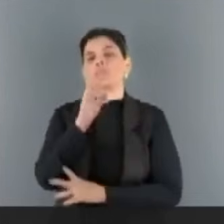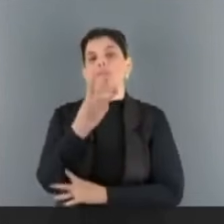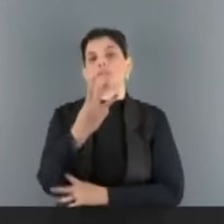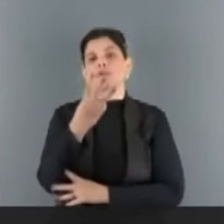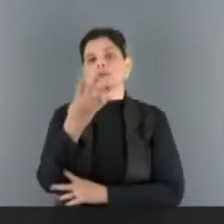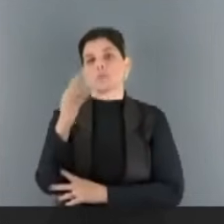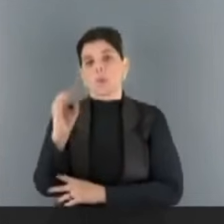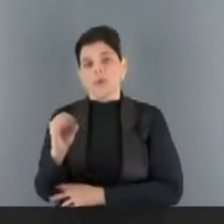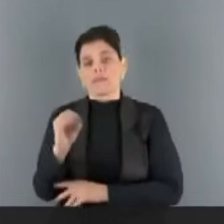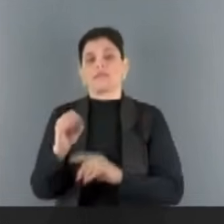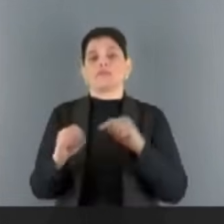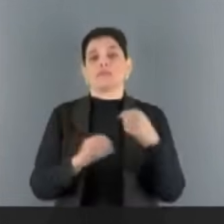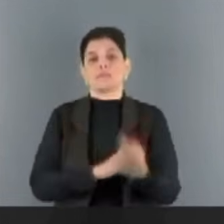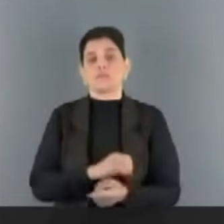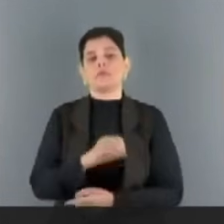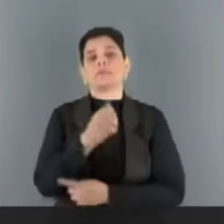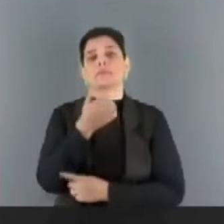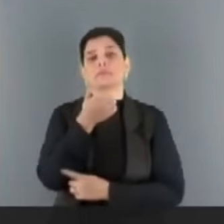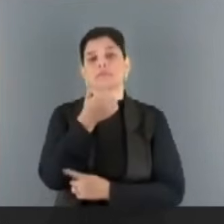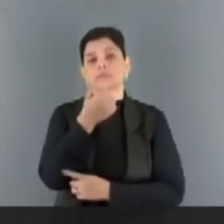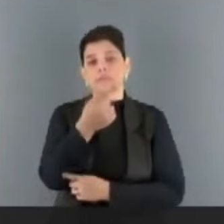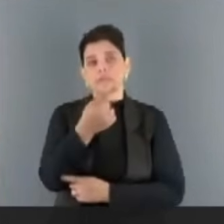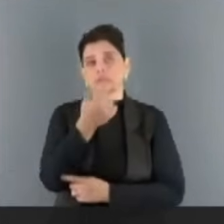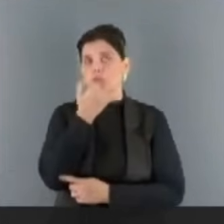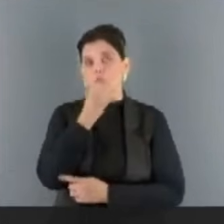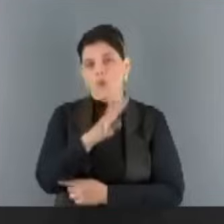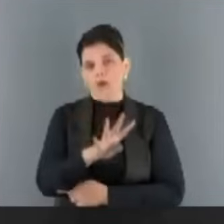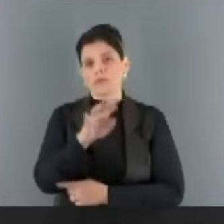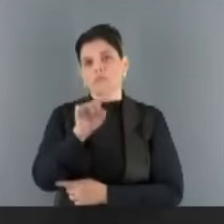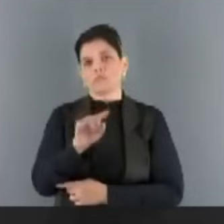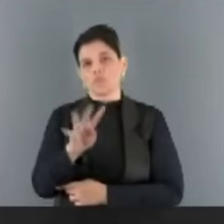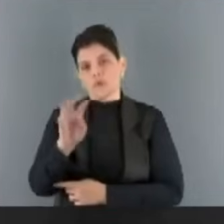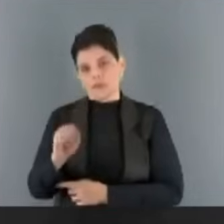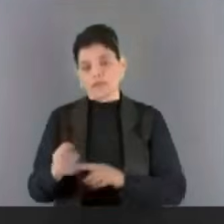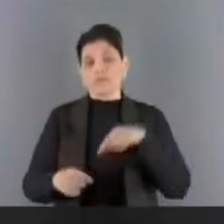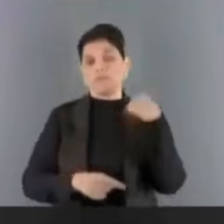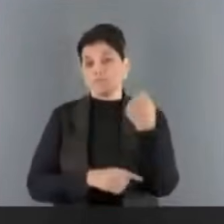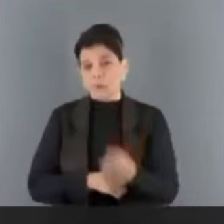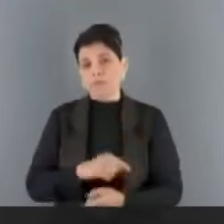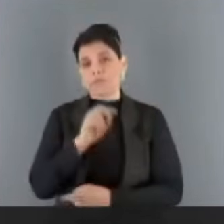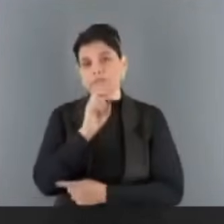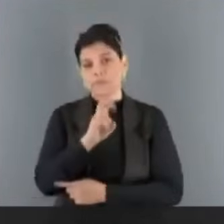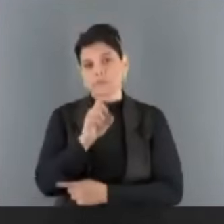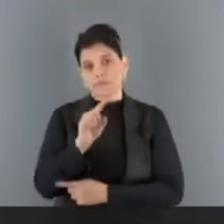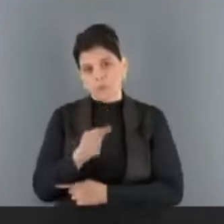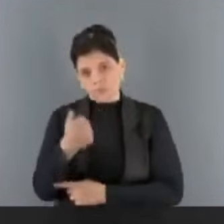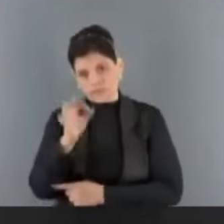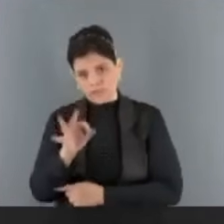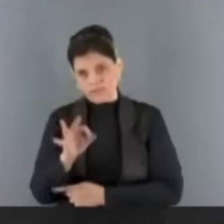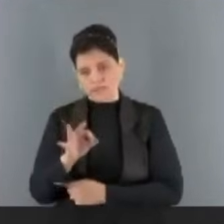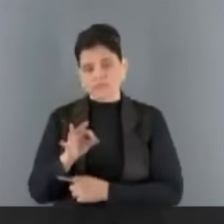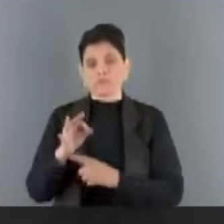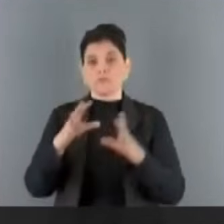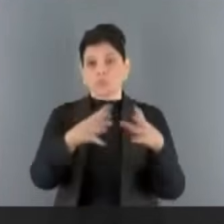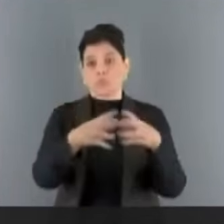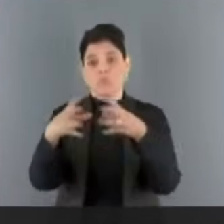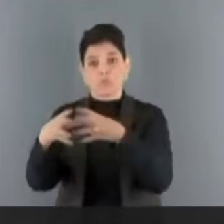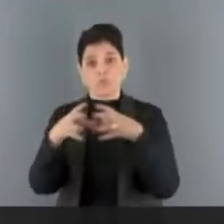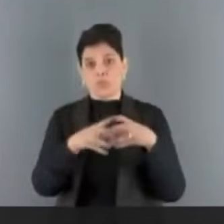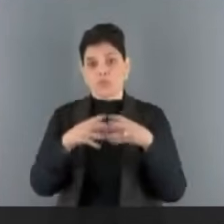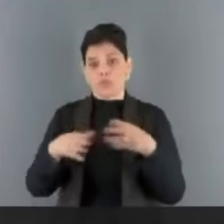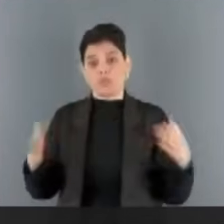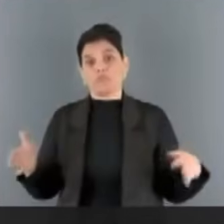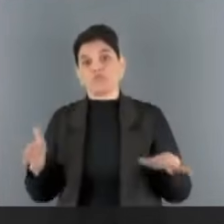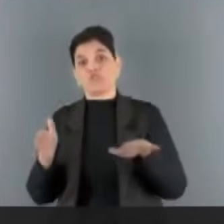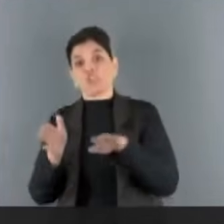16h40. O terceiro reforço, ele chegou às 17h10. Então, a senhora veja o seguinte: no início não dava